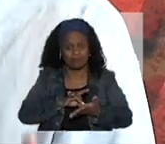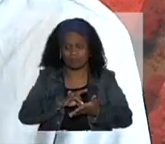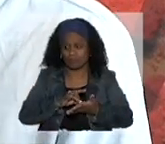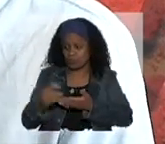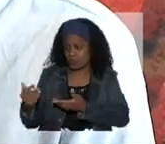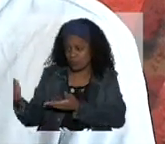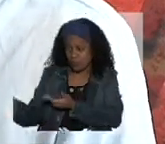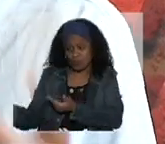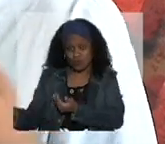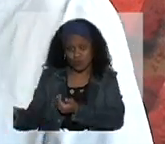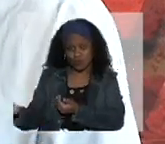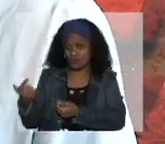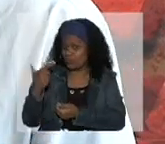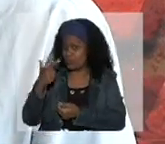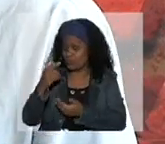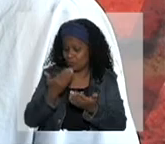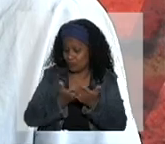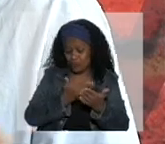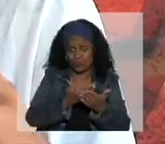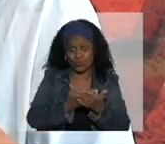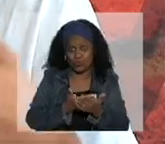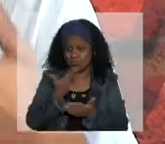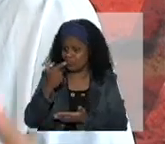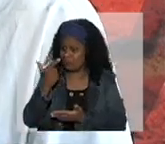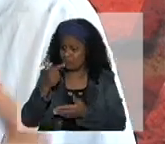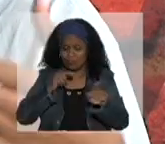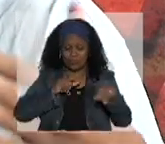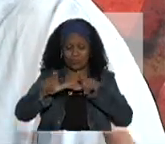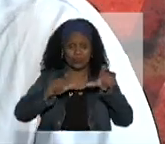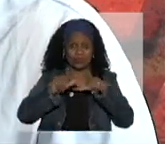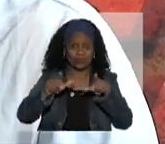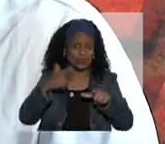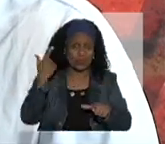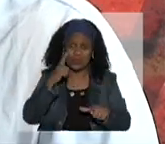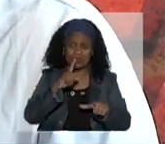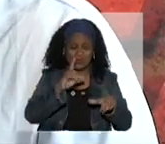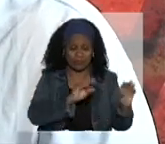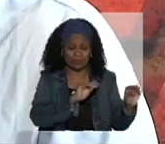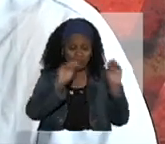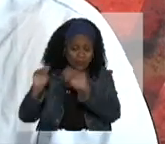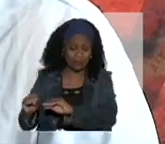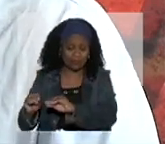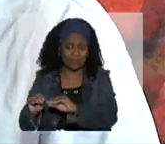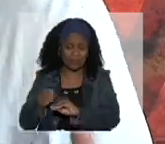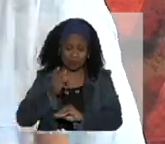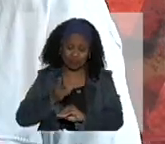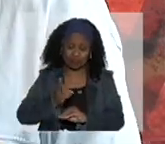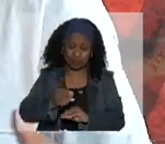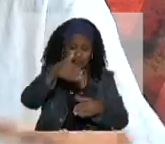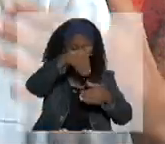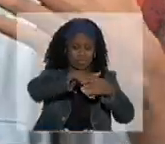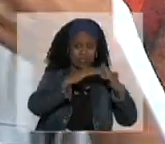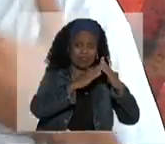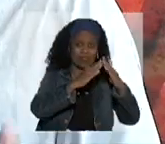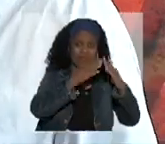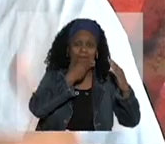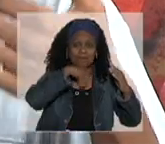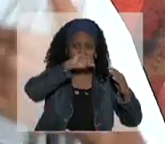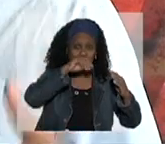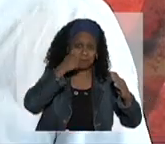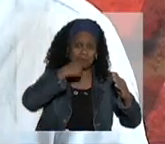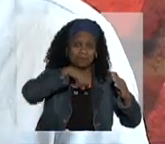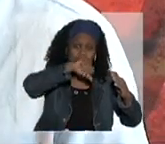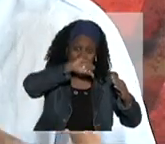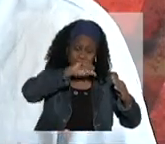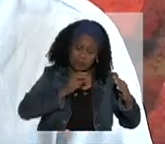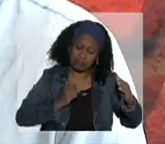aí que não estuda e nem trabalha, e que não consegue sair da casa dos pais. E geralmente vai se concentrando,